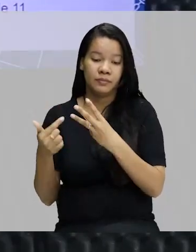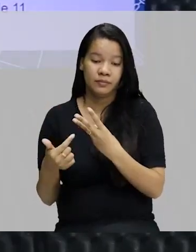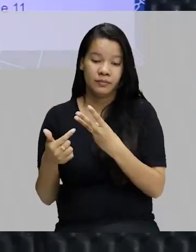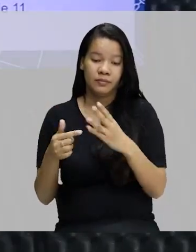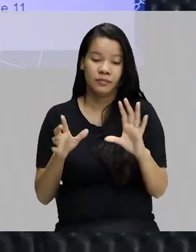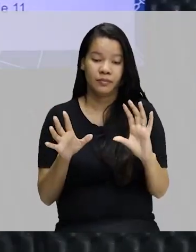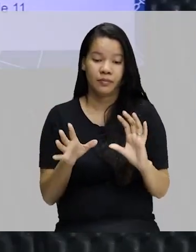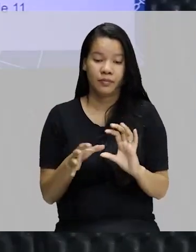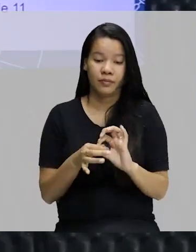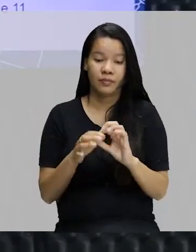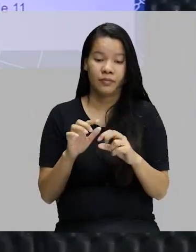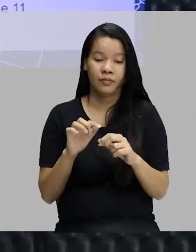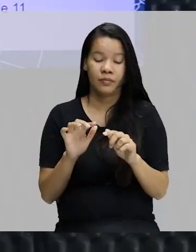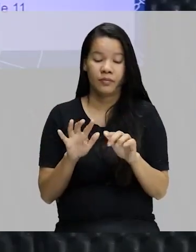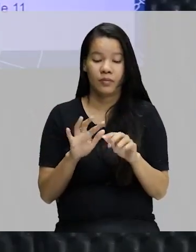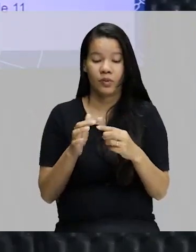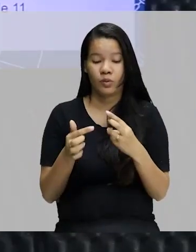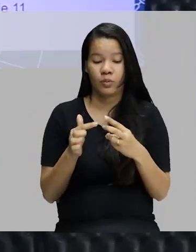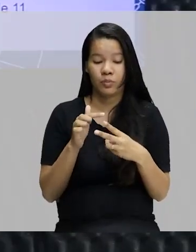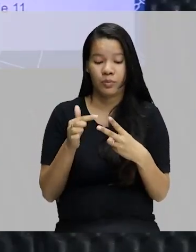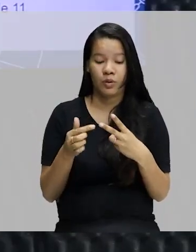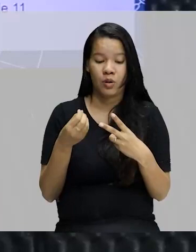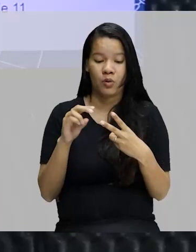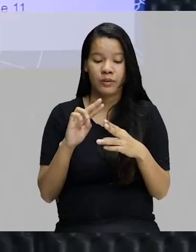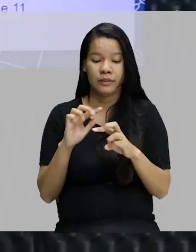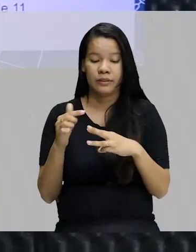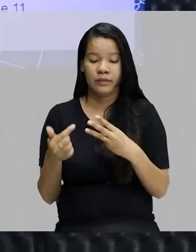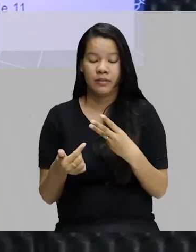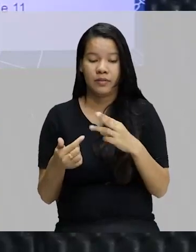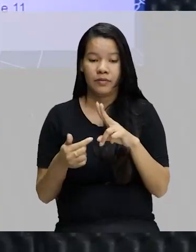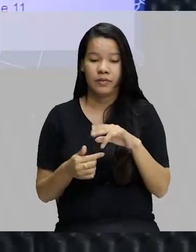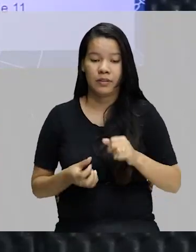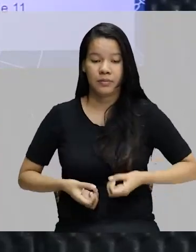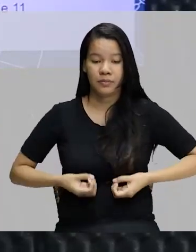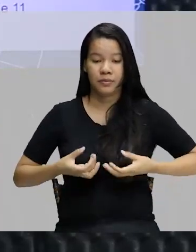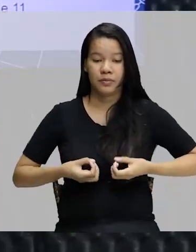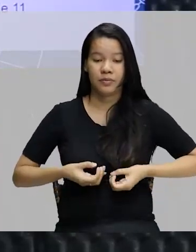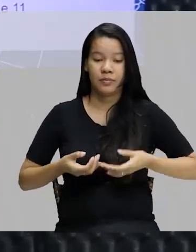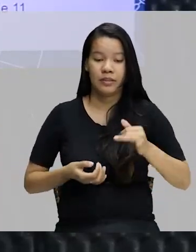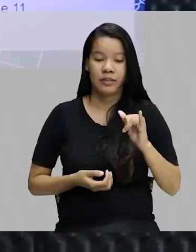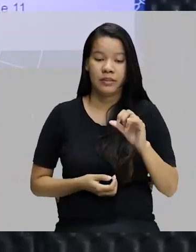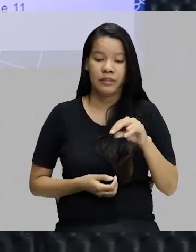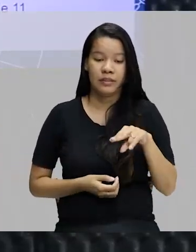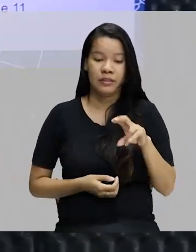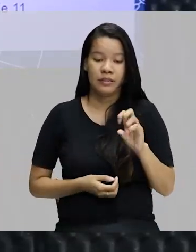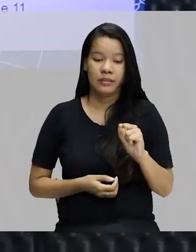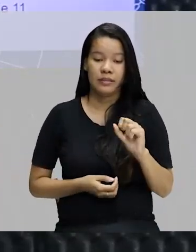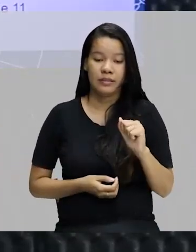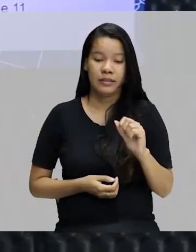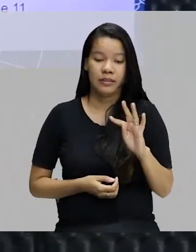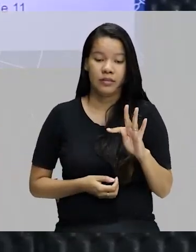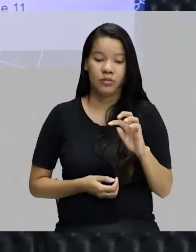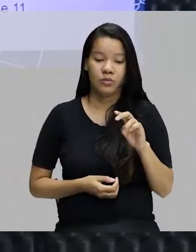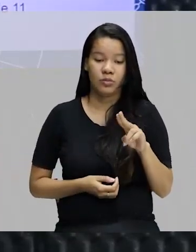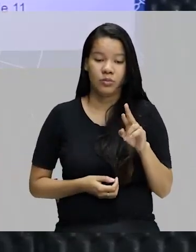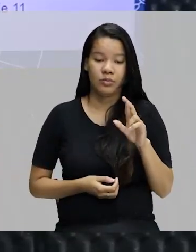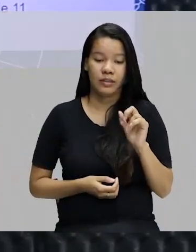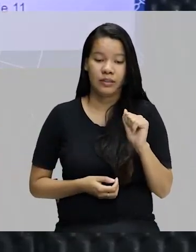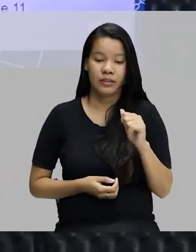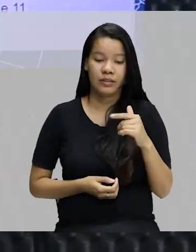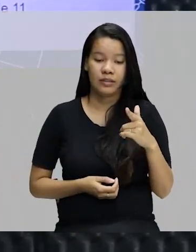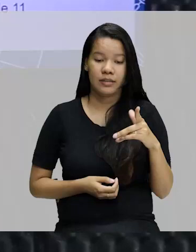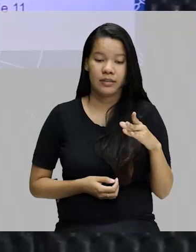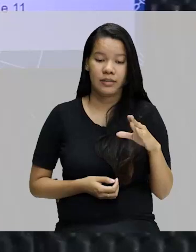uma insaturação. Então, para ser álcool, hidroxila ligada a carbono saturado. Carbono que faz